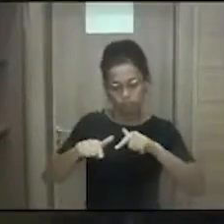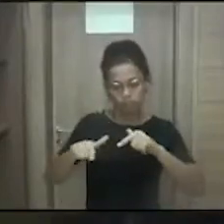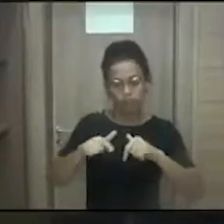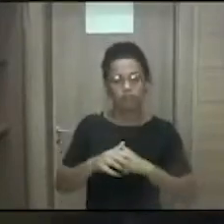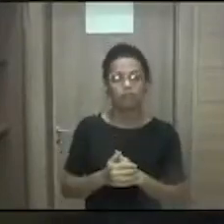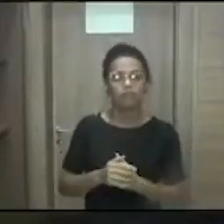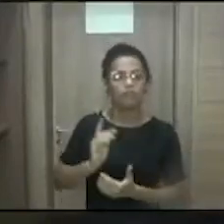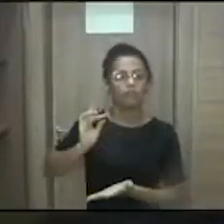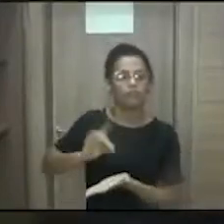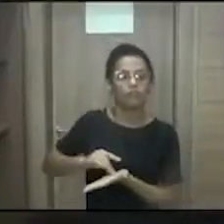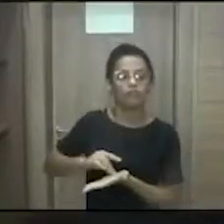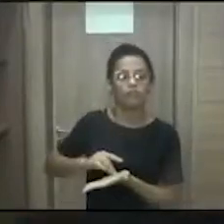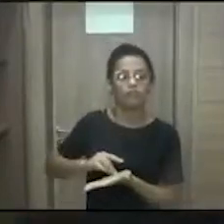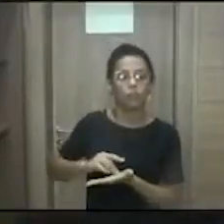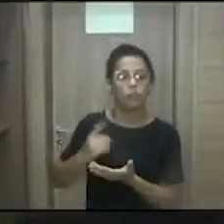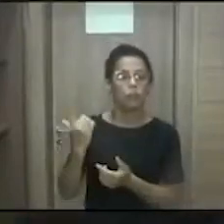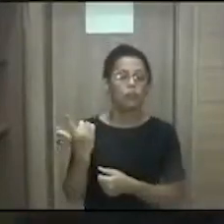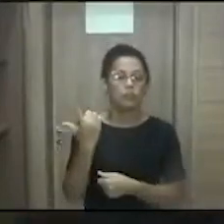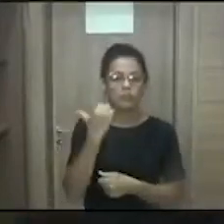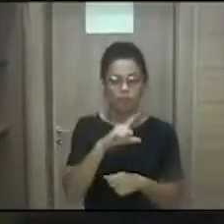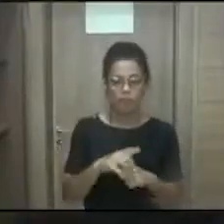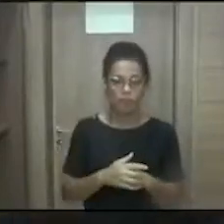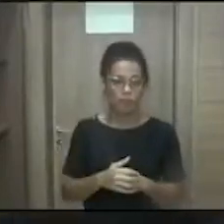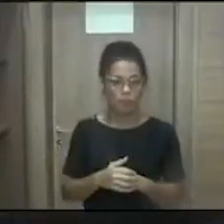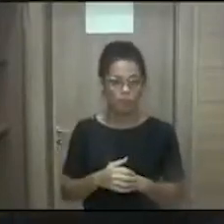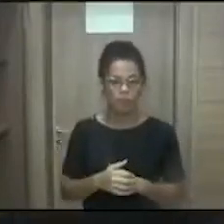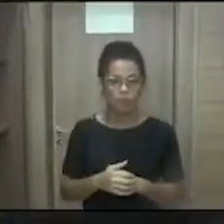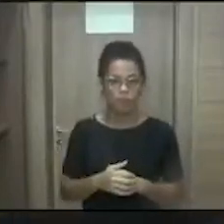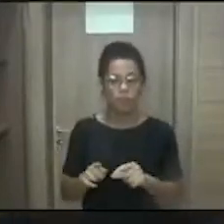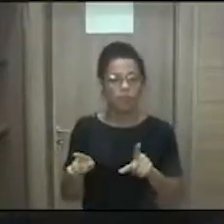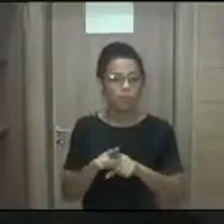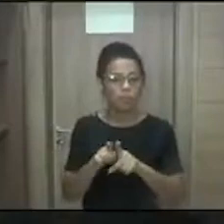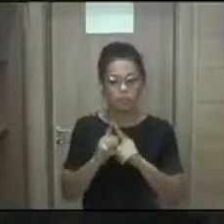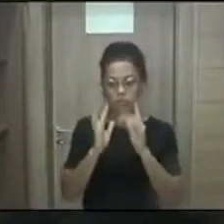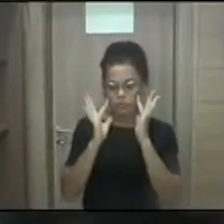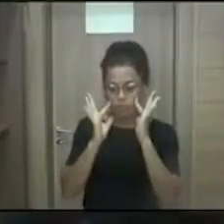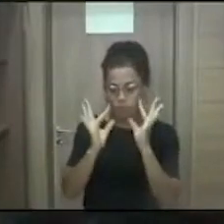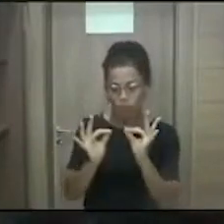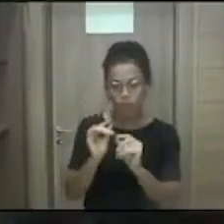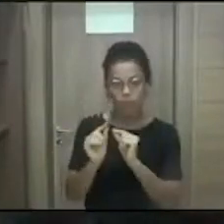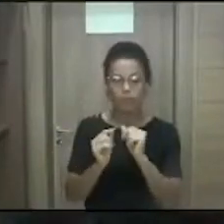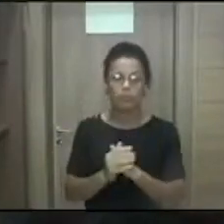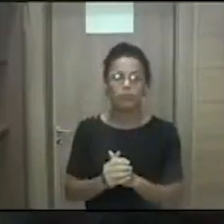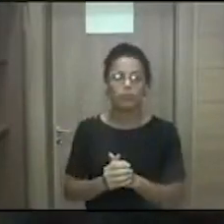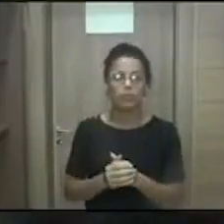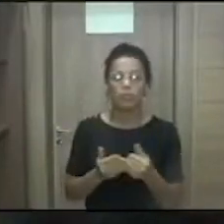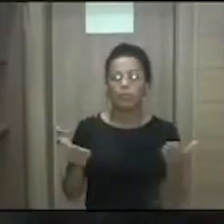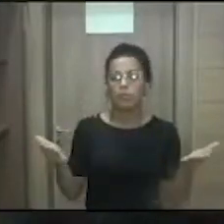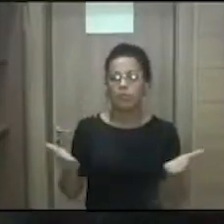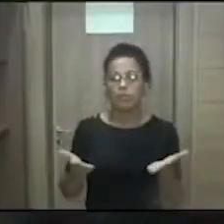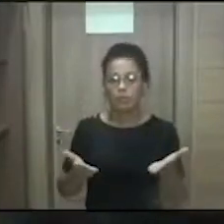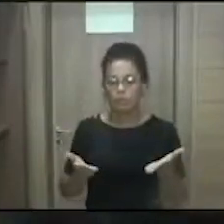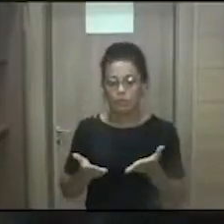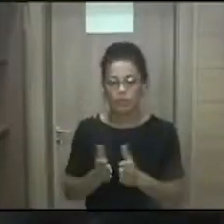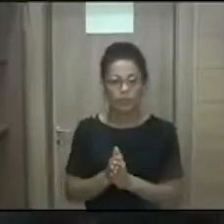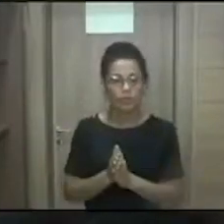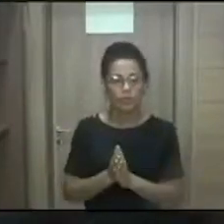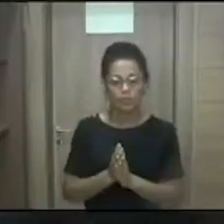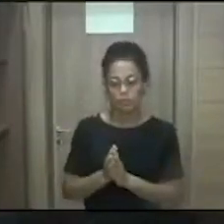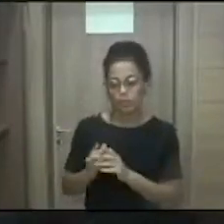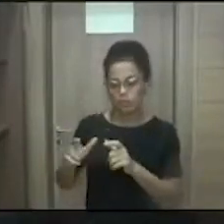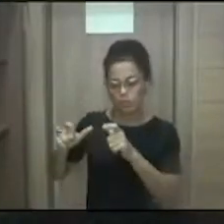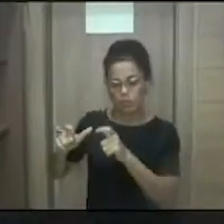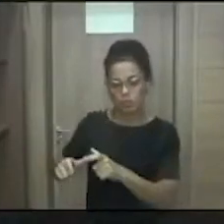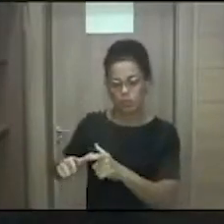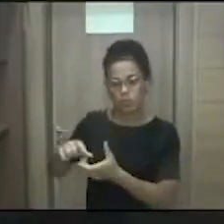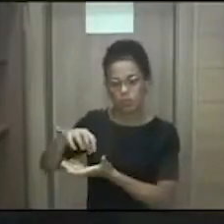necessidade real para poder realmente incidir nisso. Então, também me chamou a atenção. Em relação, eu agora estou me debruçando sobre o setor privado dentro do